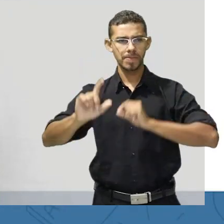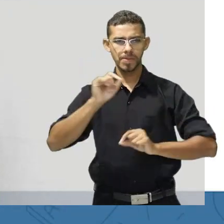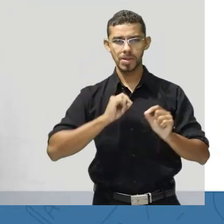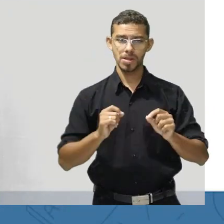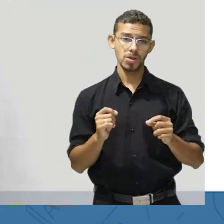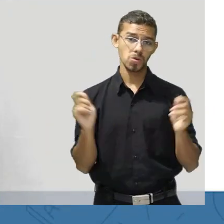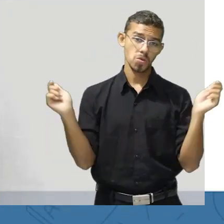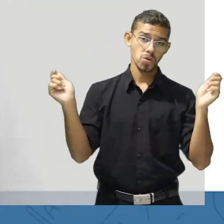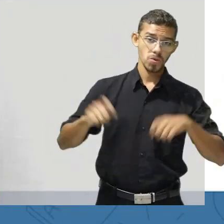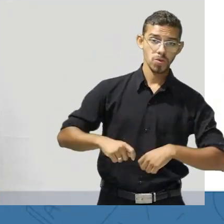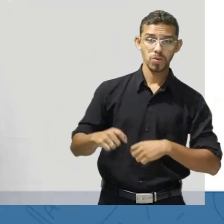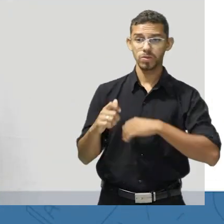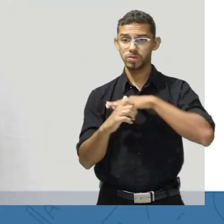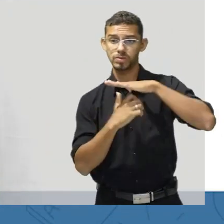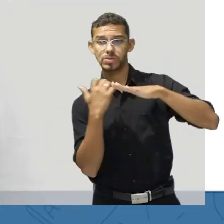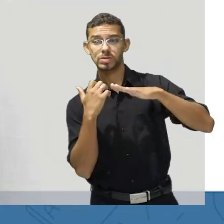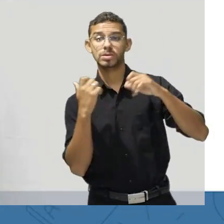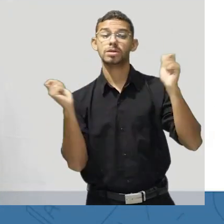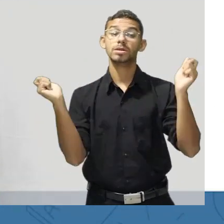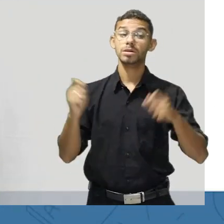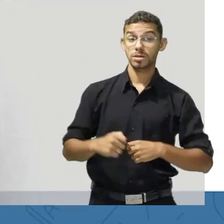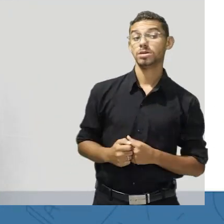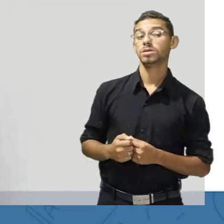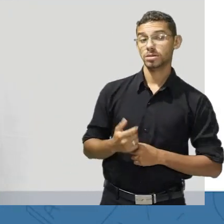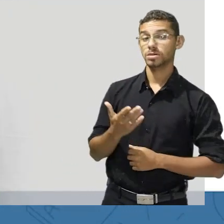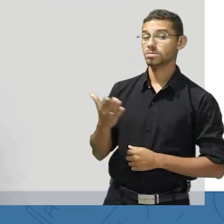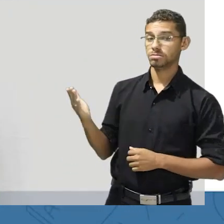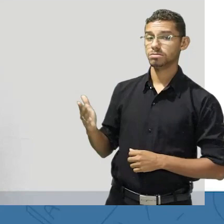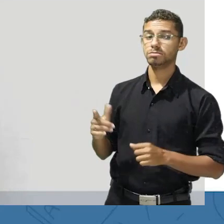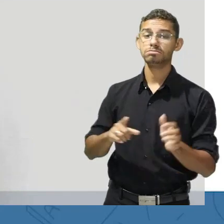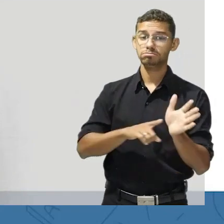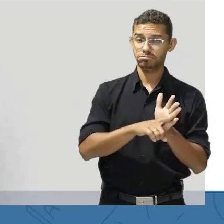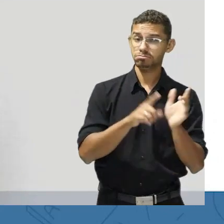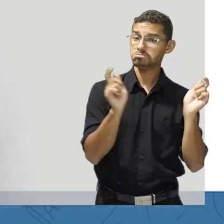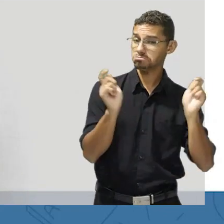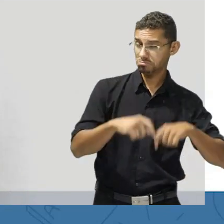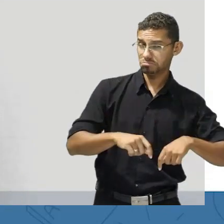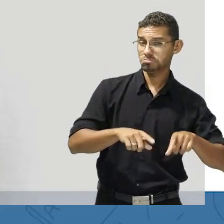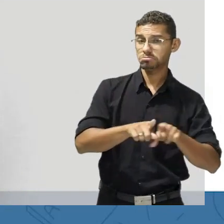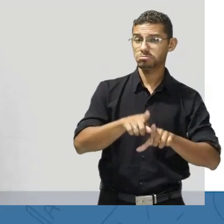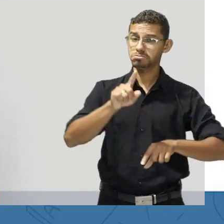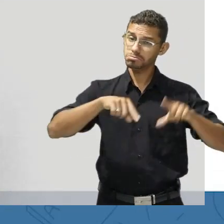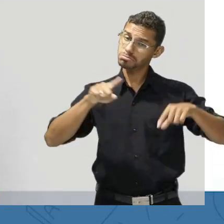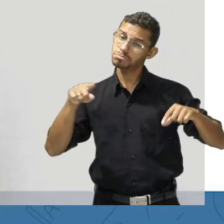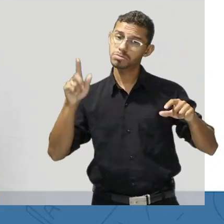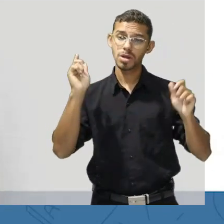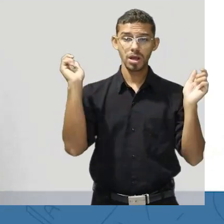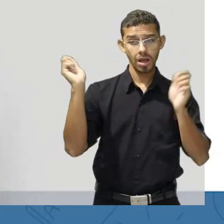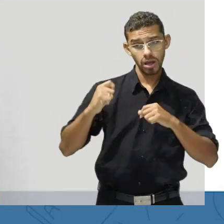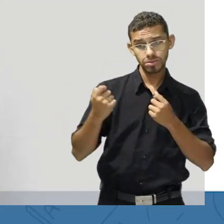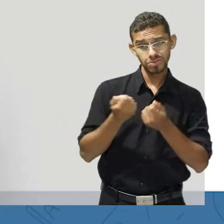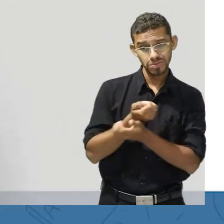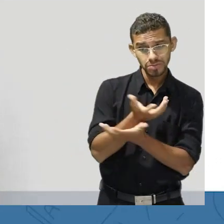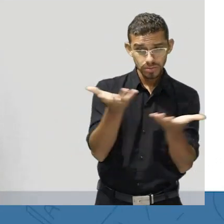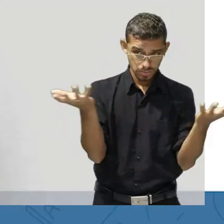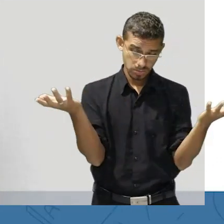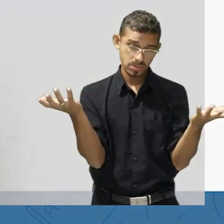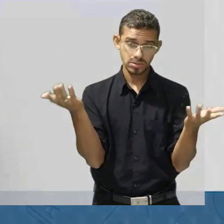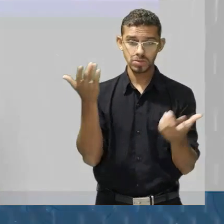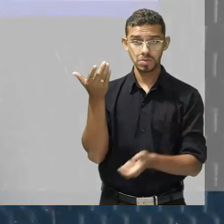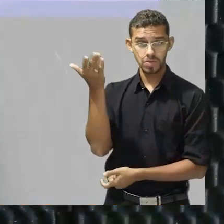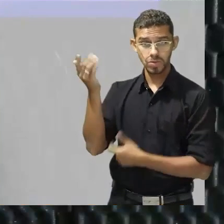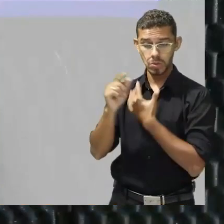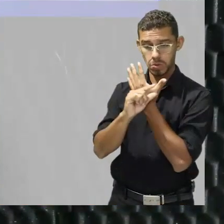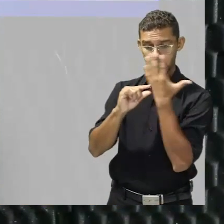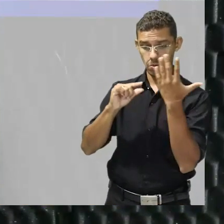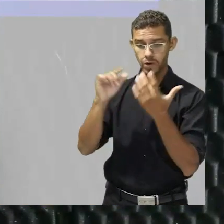favorece unicamente as empresas dessa forma medidas são necessárias para alterar a reprodução prevista por Burger